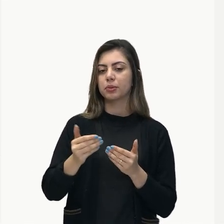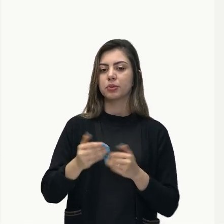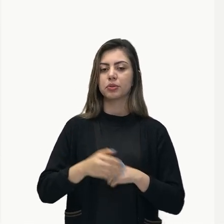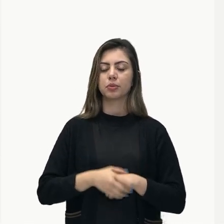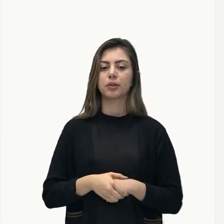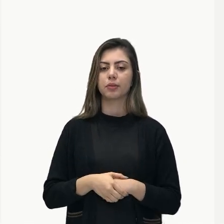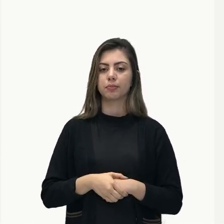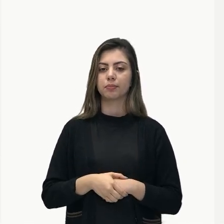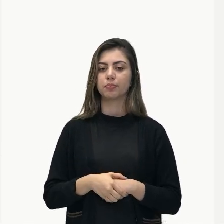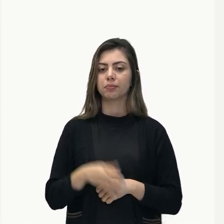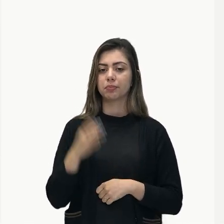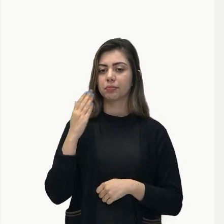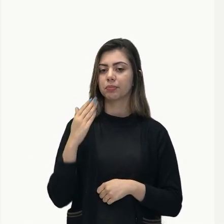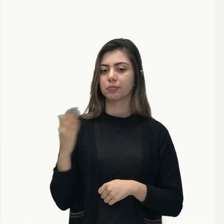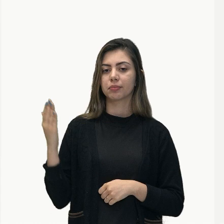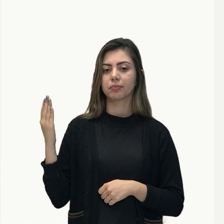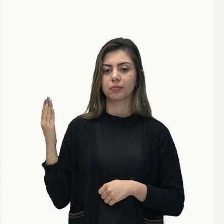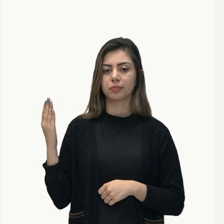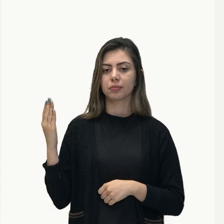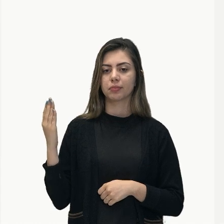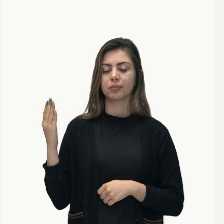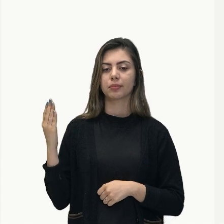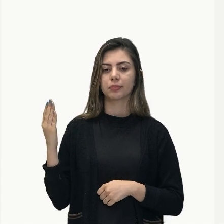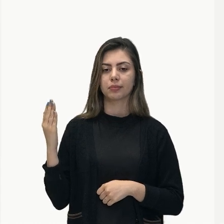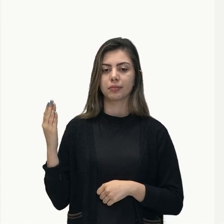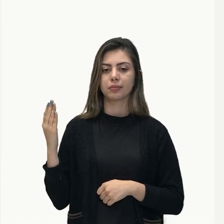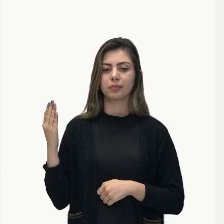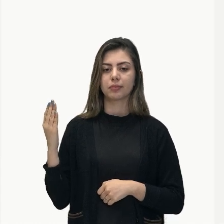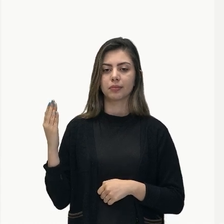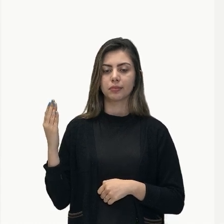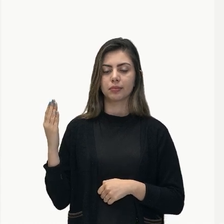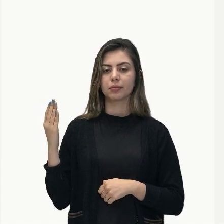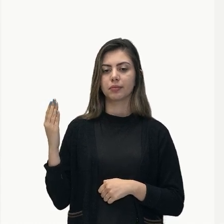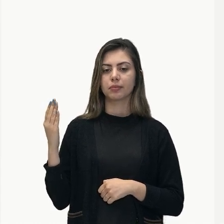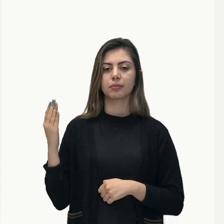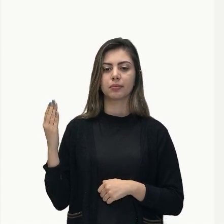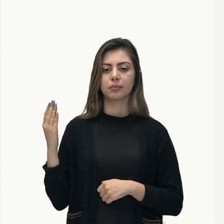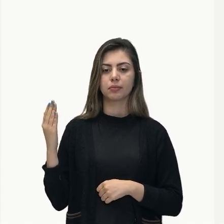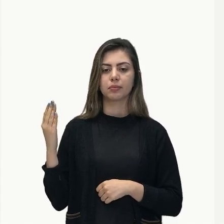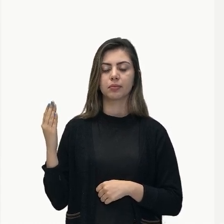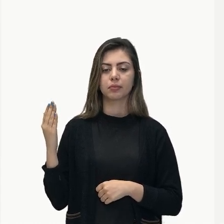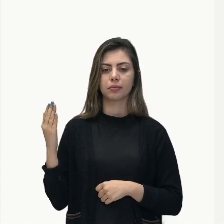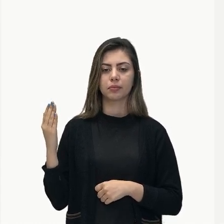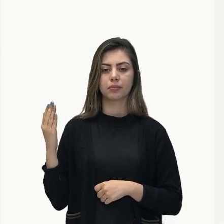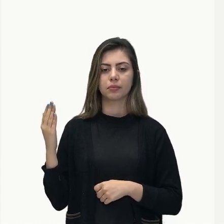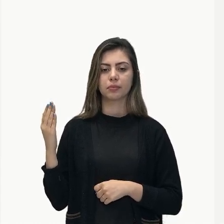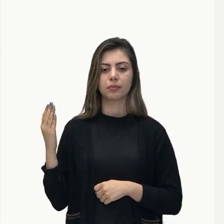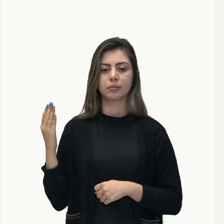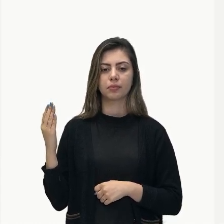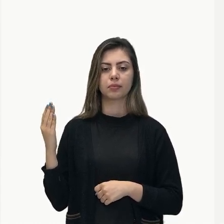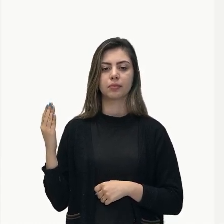Tu bebias, ele bebia, nosotros bebíamos,